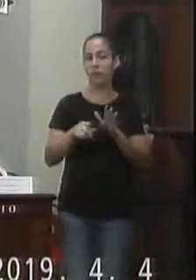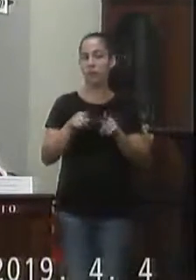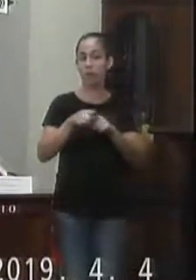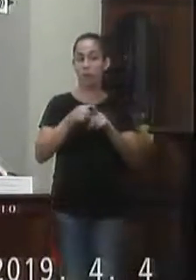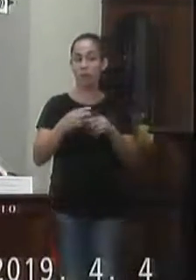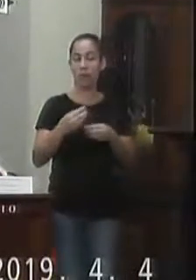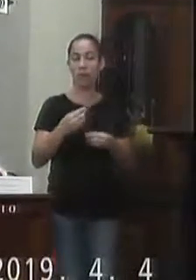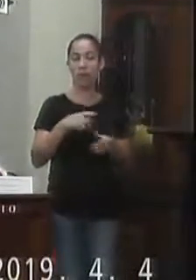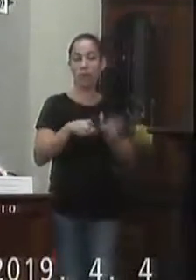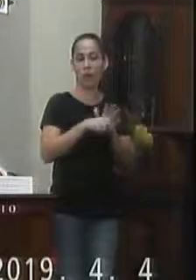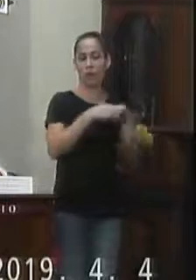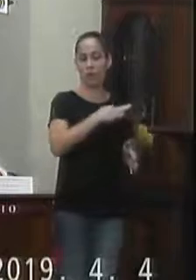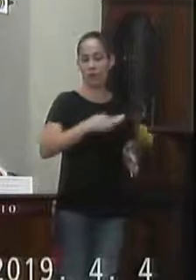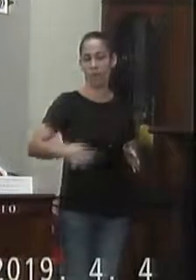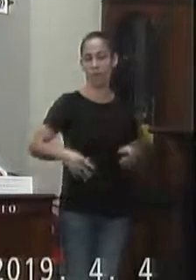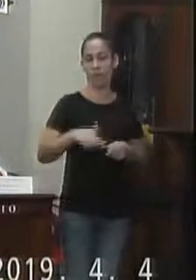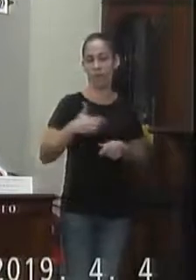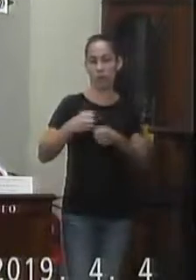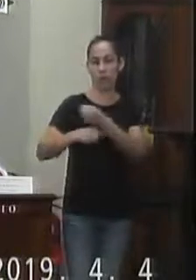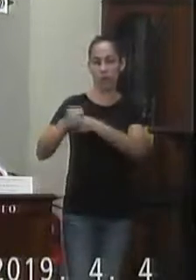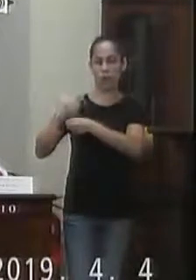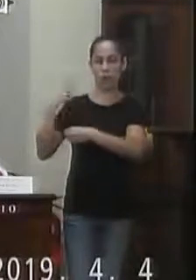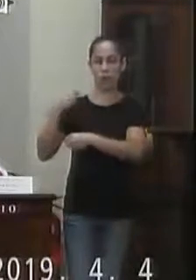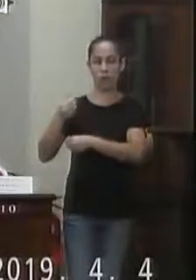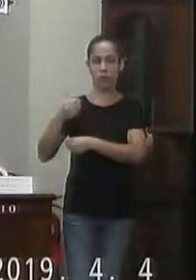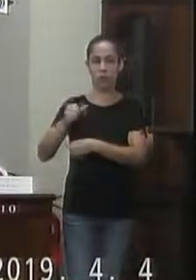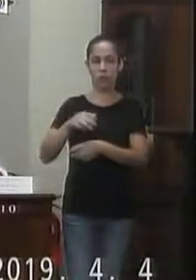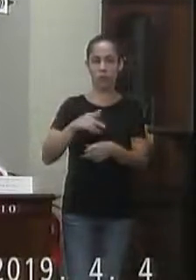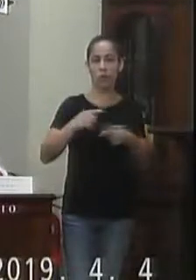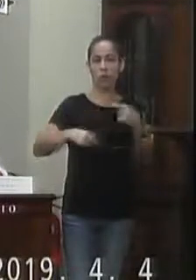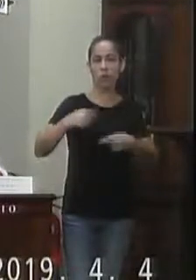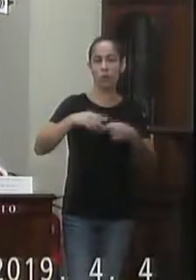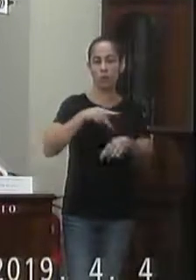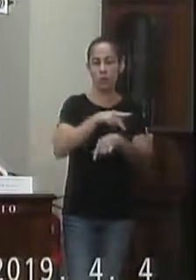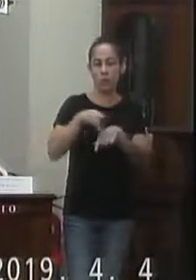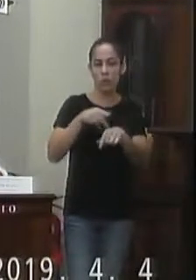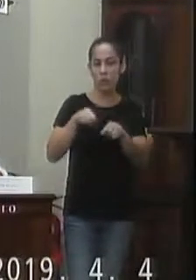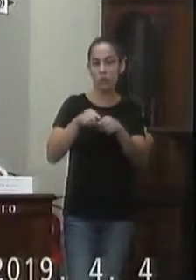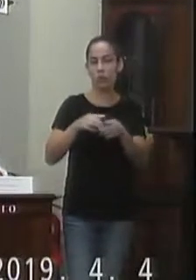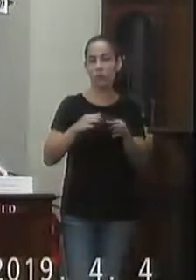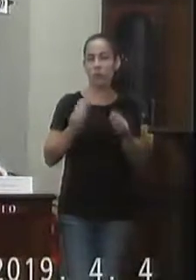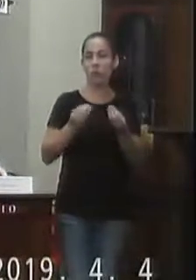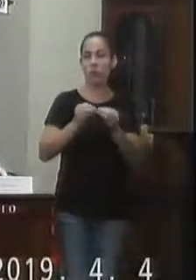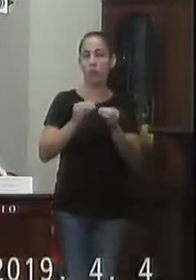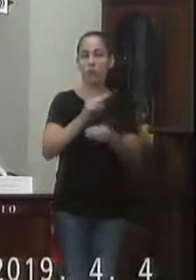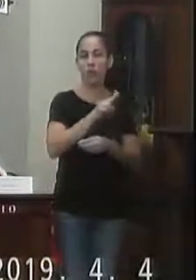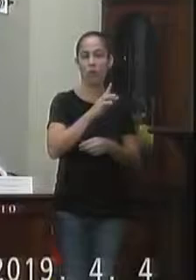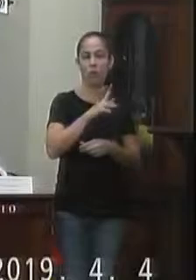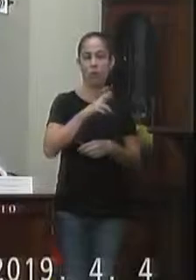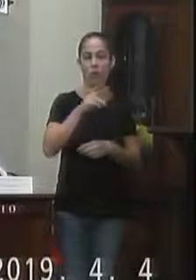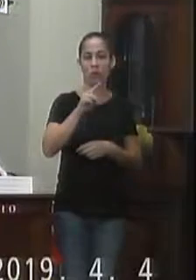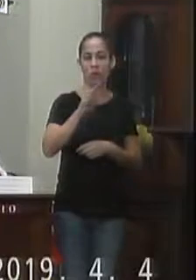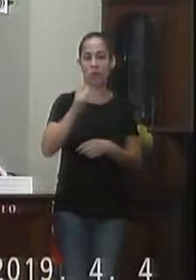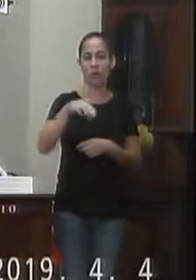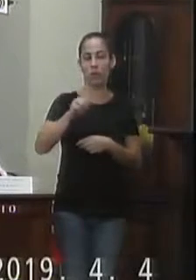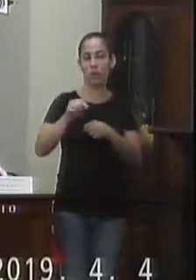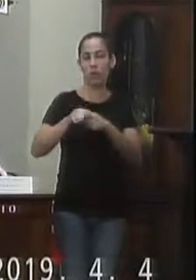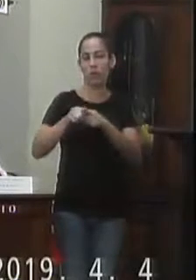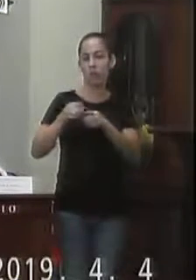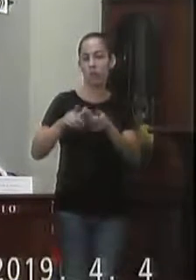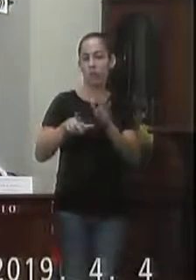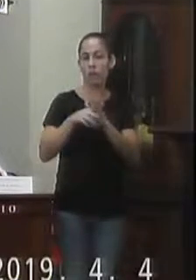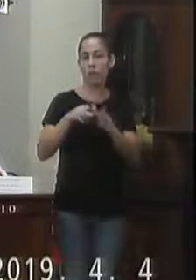Federal 12.587 de 2012, Política Nacional de Mobilidade Urbana, assim como o artigo A da mesma lei, a modificação introduzida pela